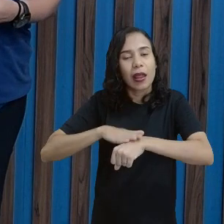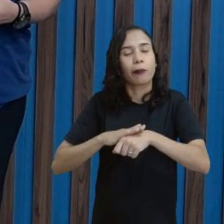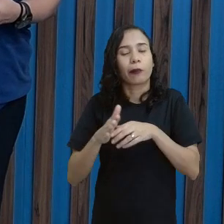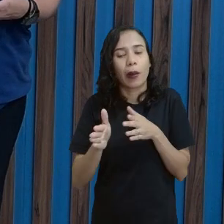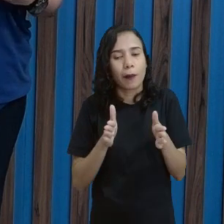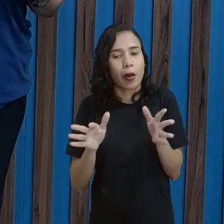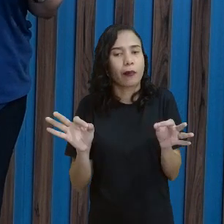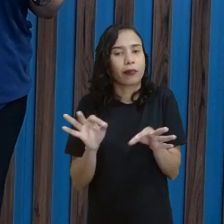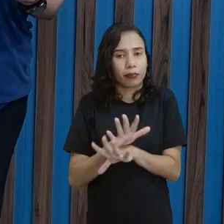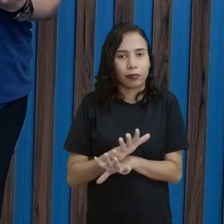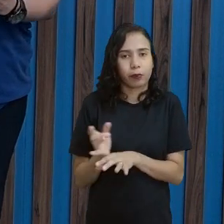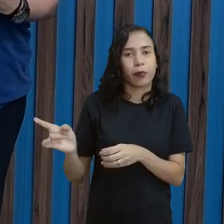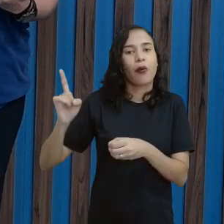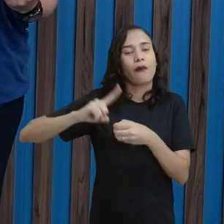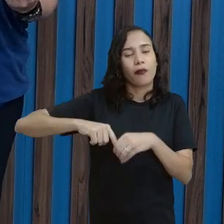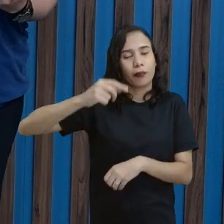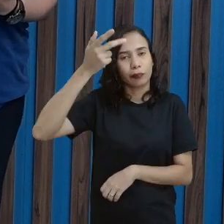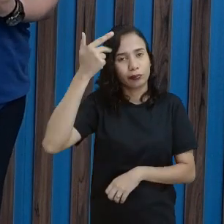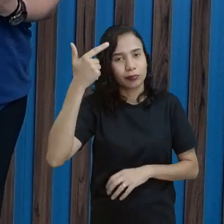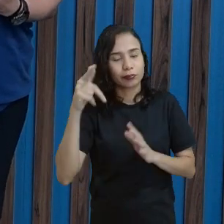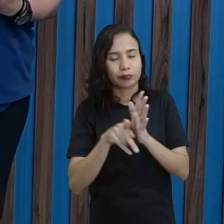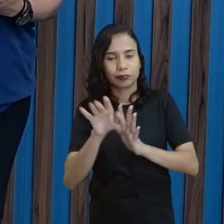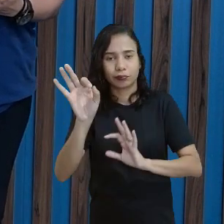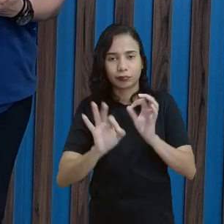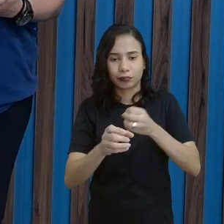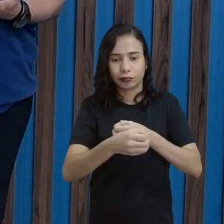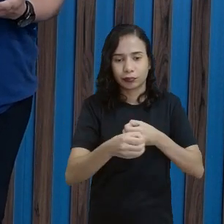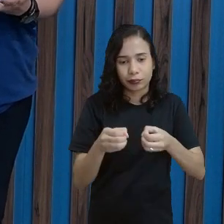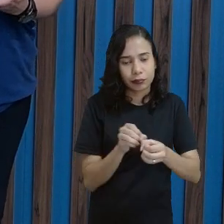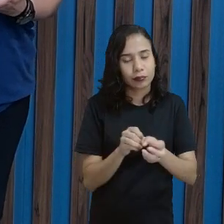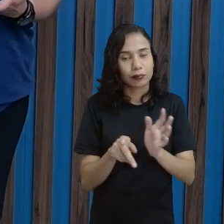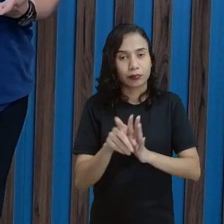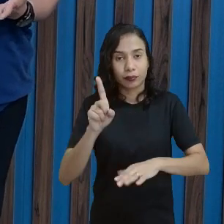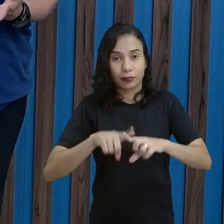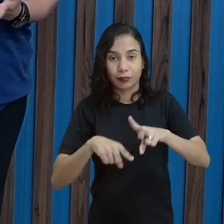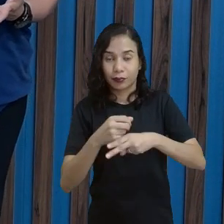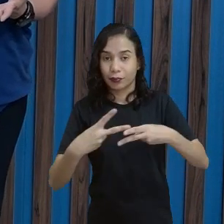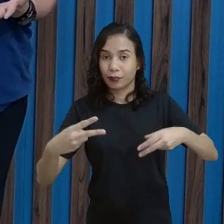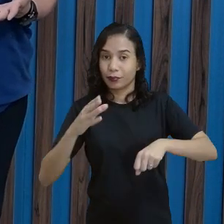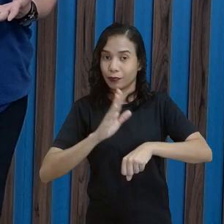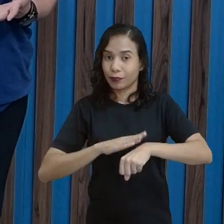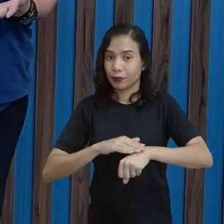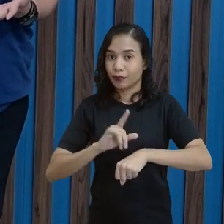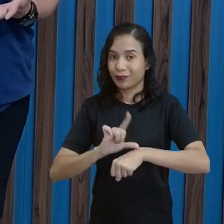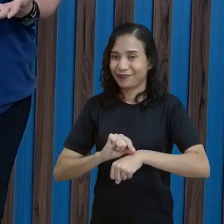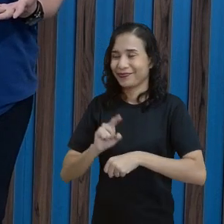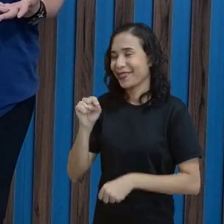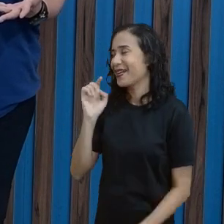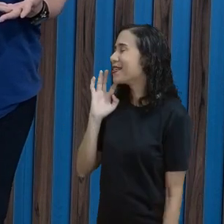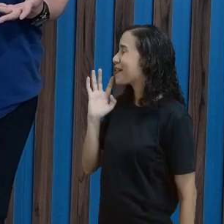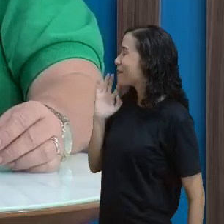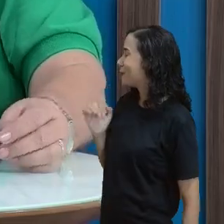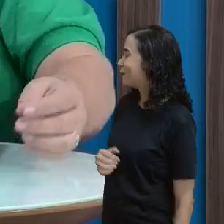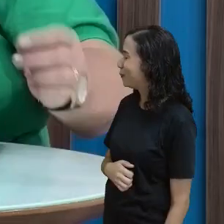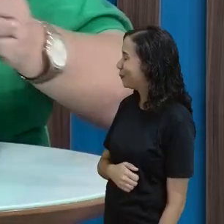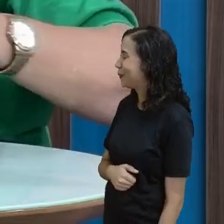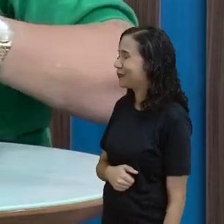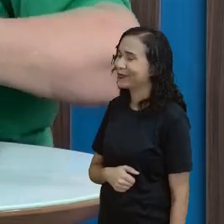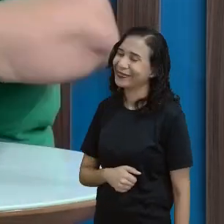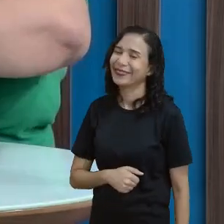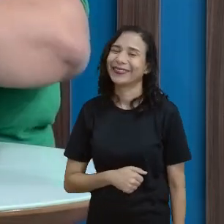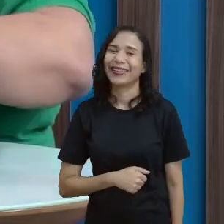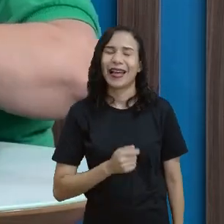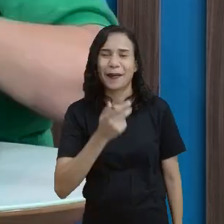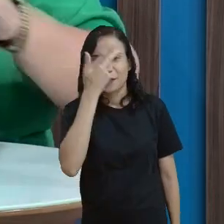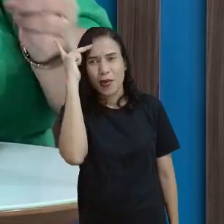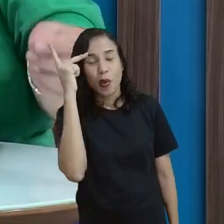imantação, tá? Esse rearranjo das partículas daquele material de modo temporário. Legal, né, prof? Legal, é. Legal. Então, quem